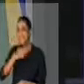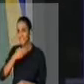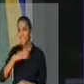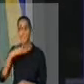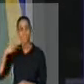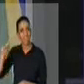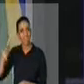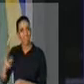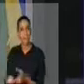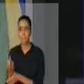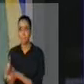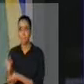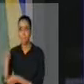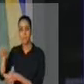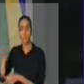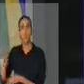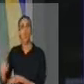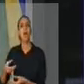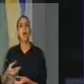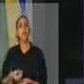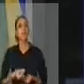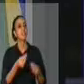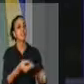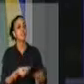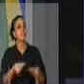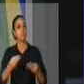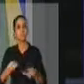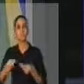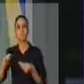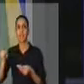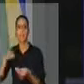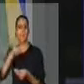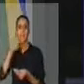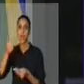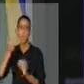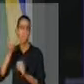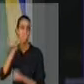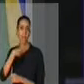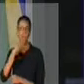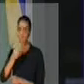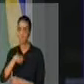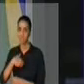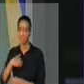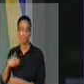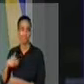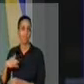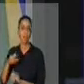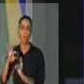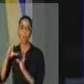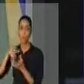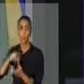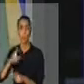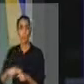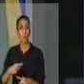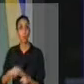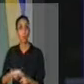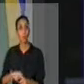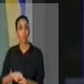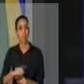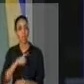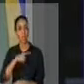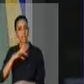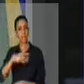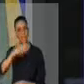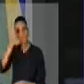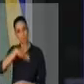do mundo, para as pessoas, porque é comprovado que a maçã ajuda